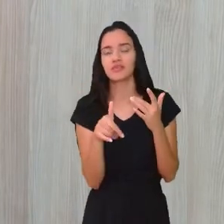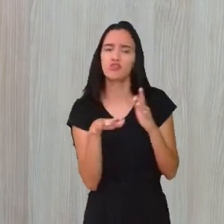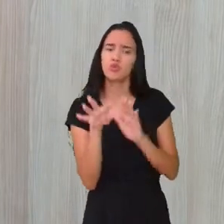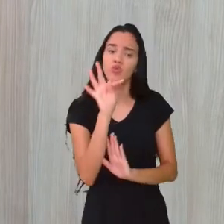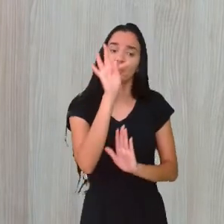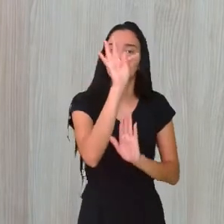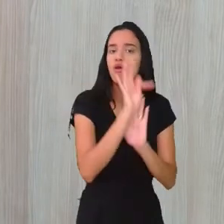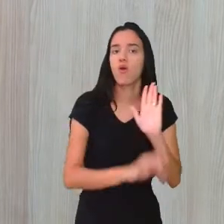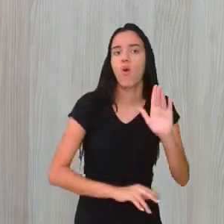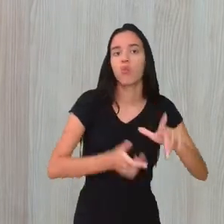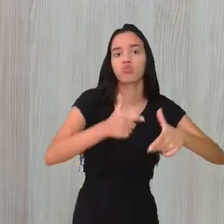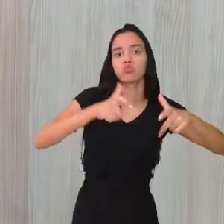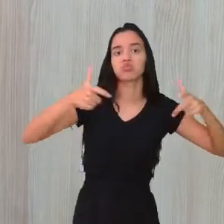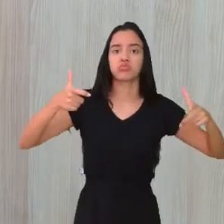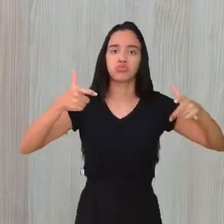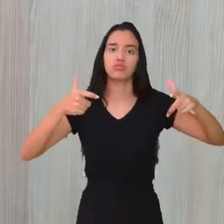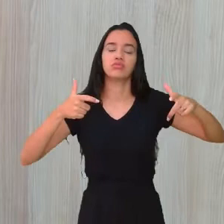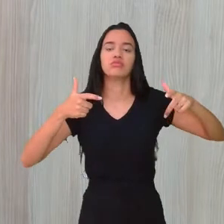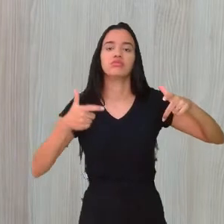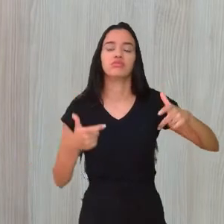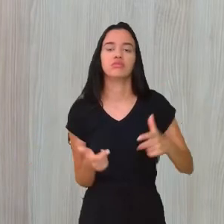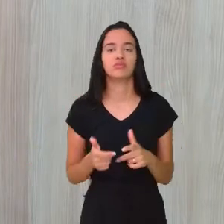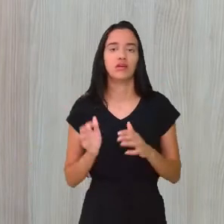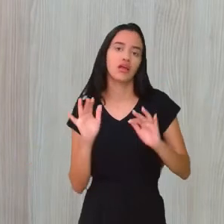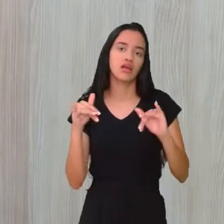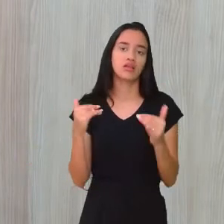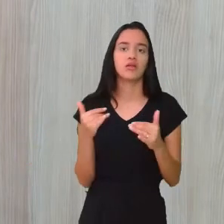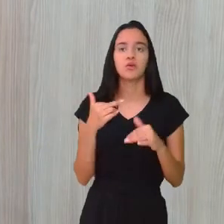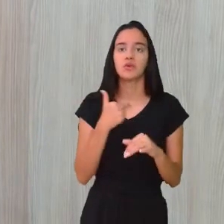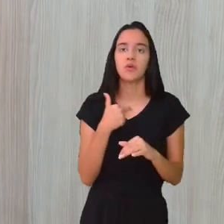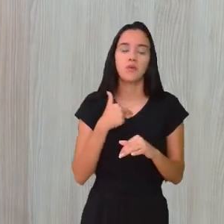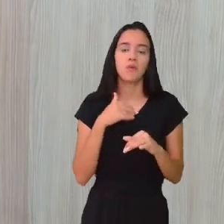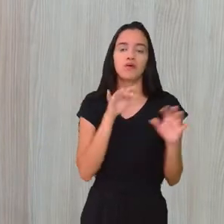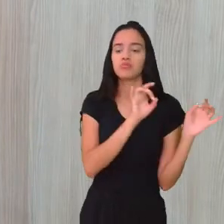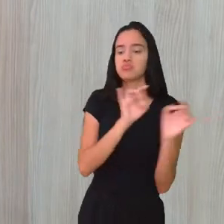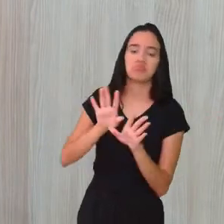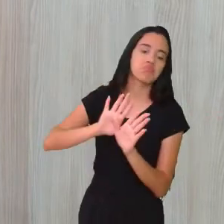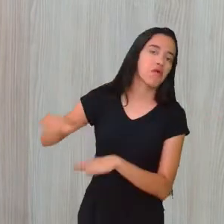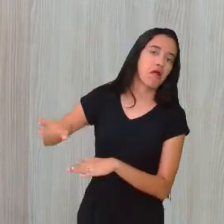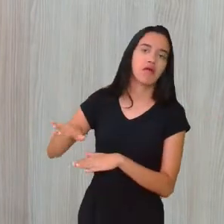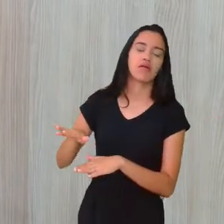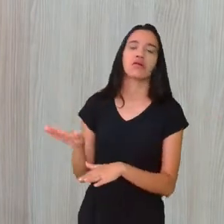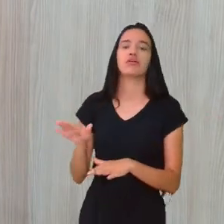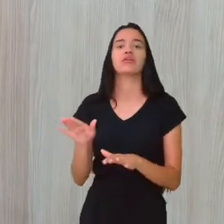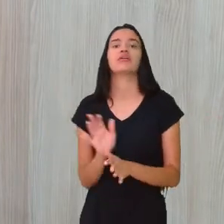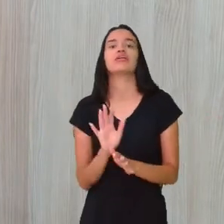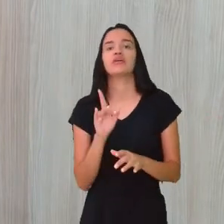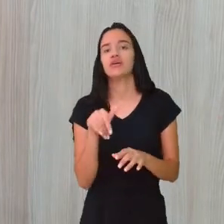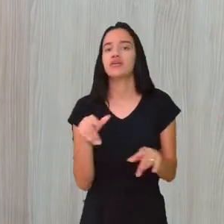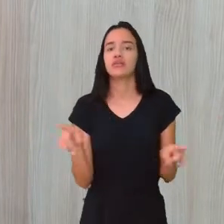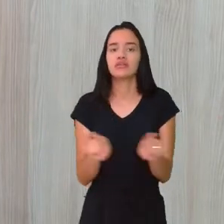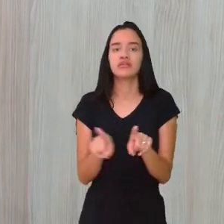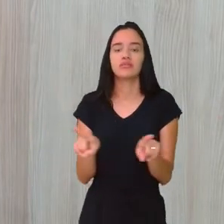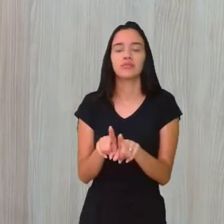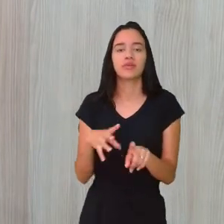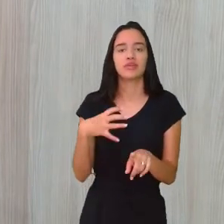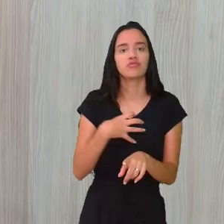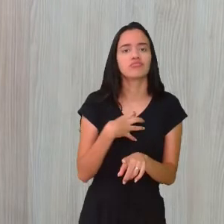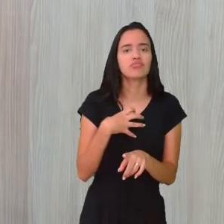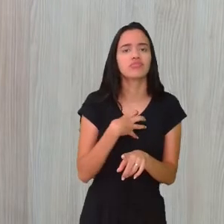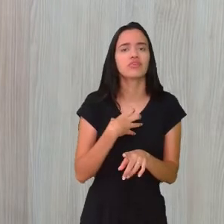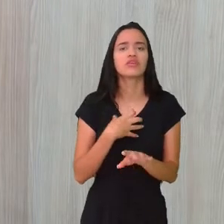textão, por exemplo, do que um manifesto. Então, a gente não pode ignorar que as expressões artísticas também são formas